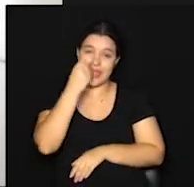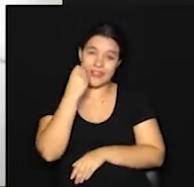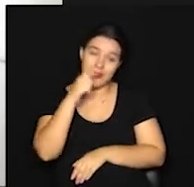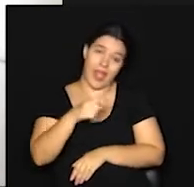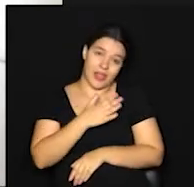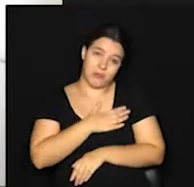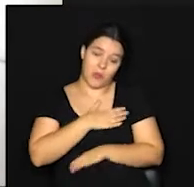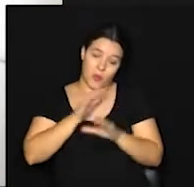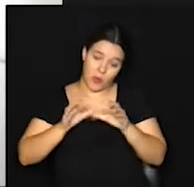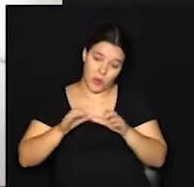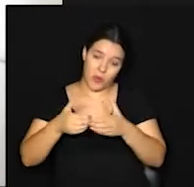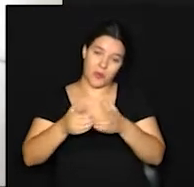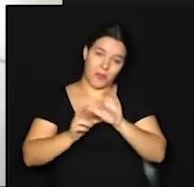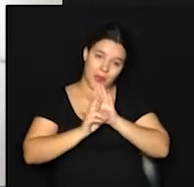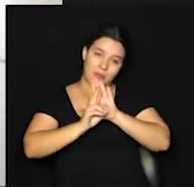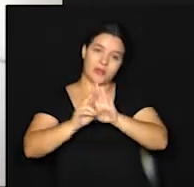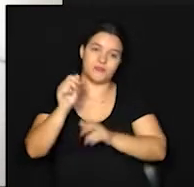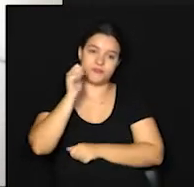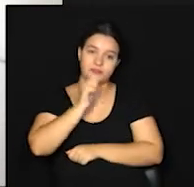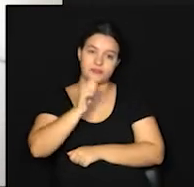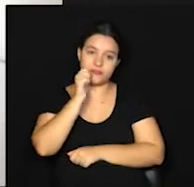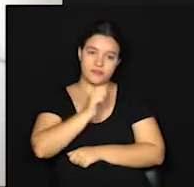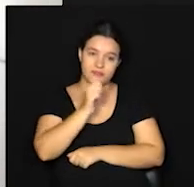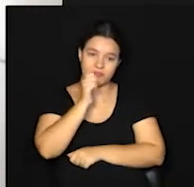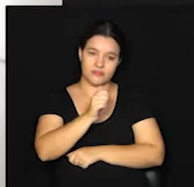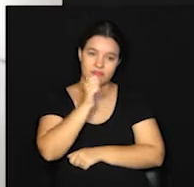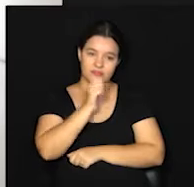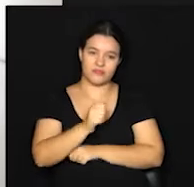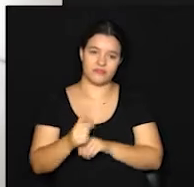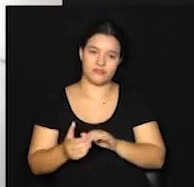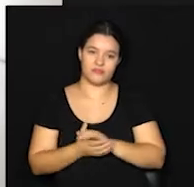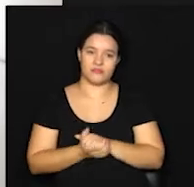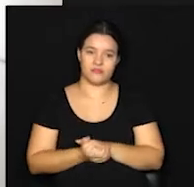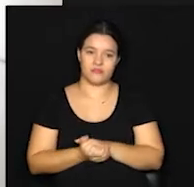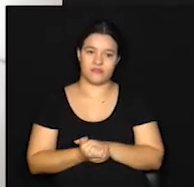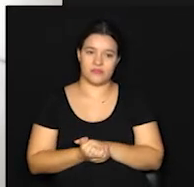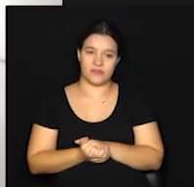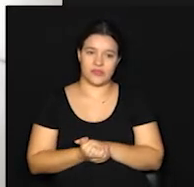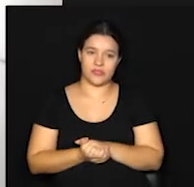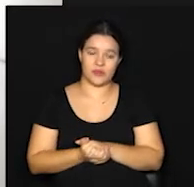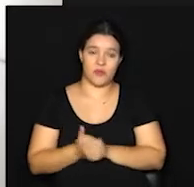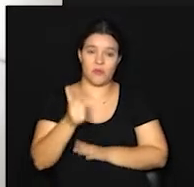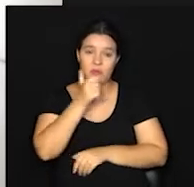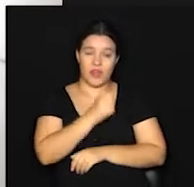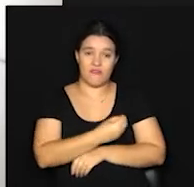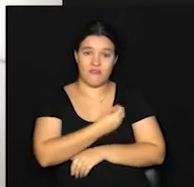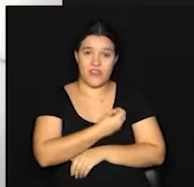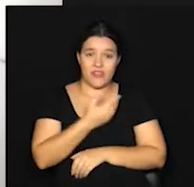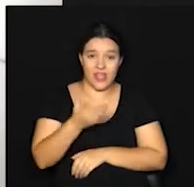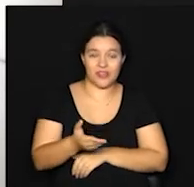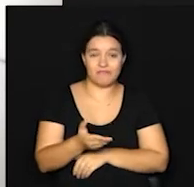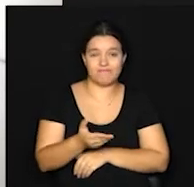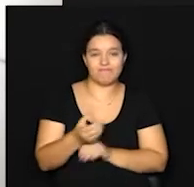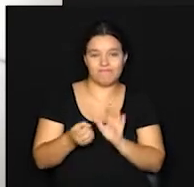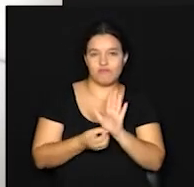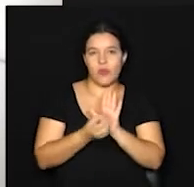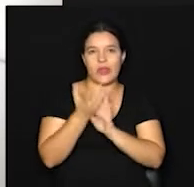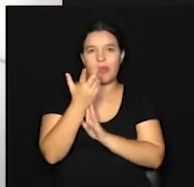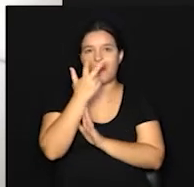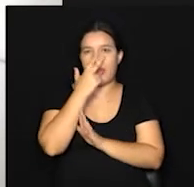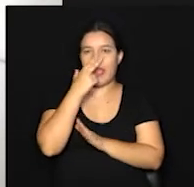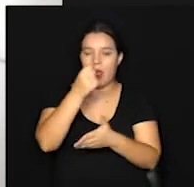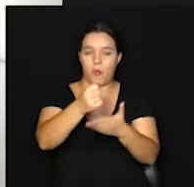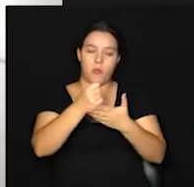eu falo no feminino. O que acontece com as mulheres que vivem essa situação é que muitas vezes elas não têm o